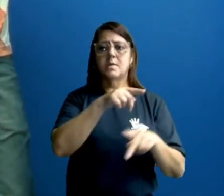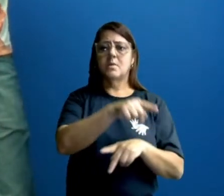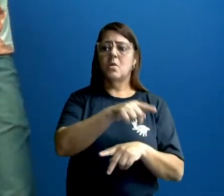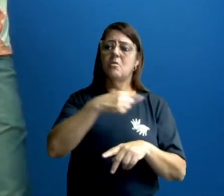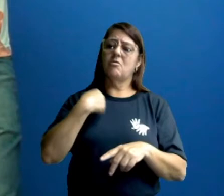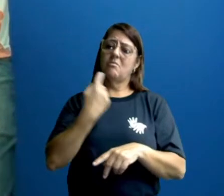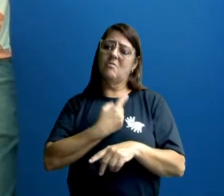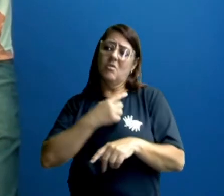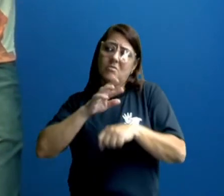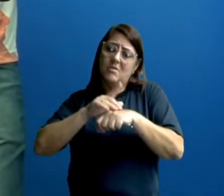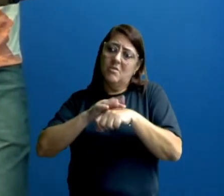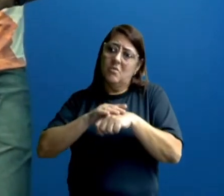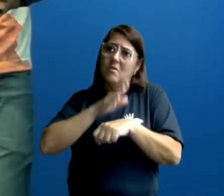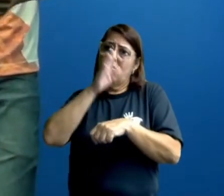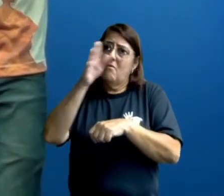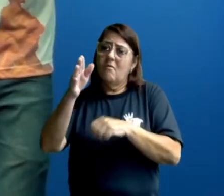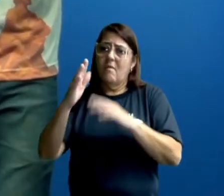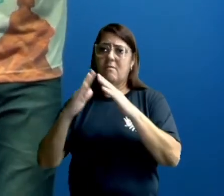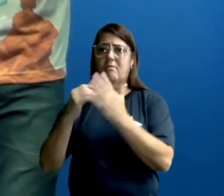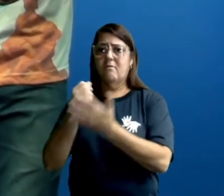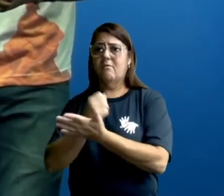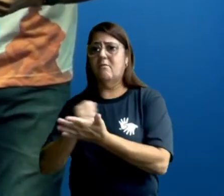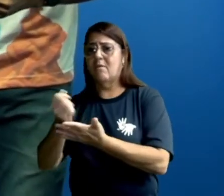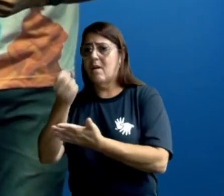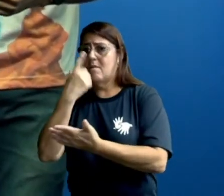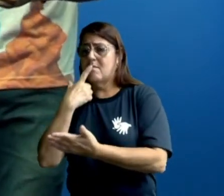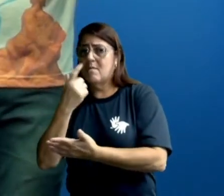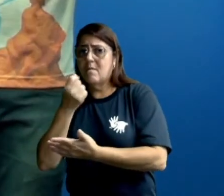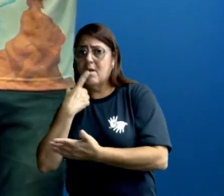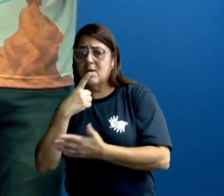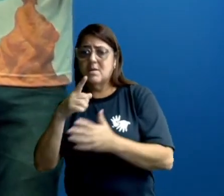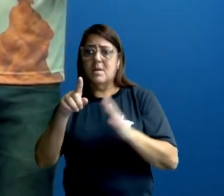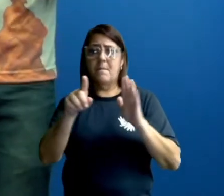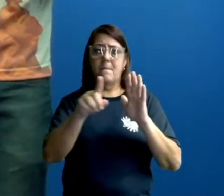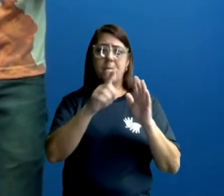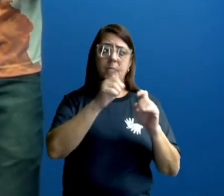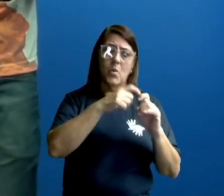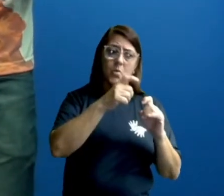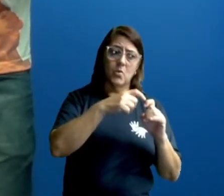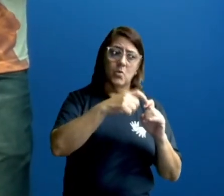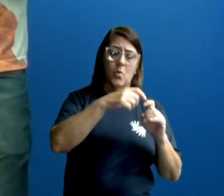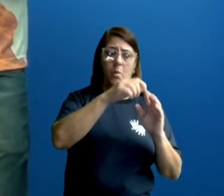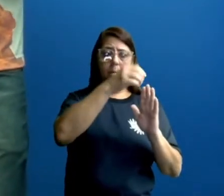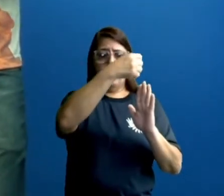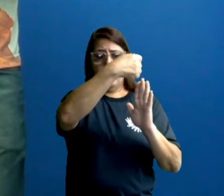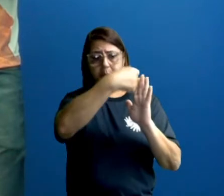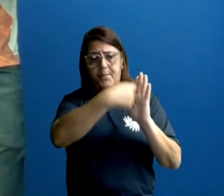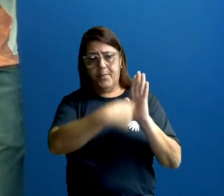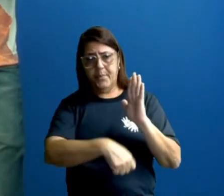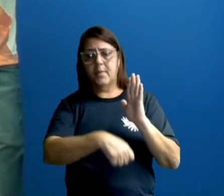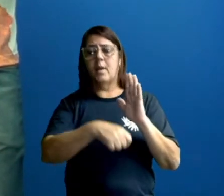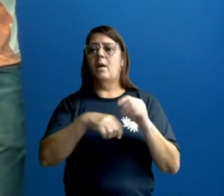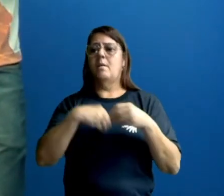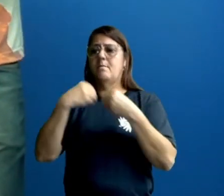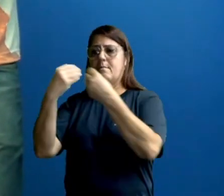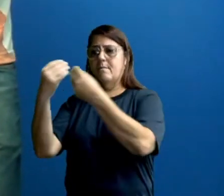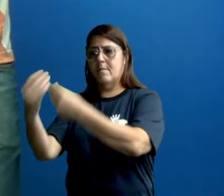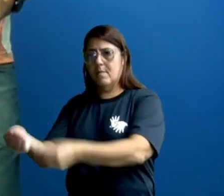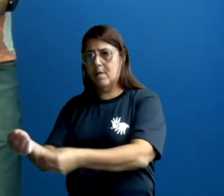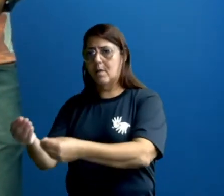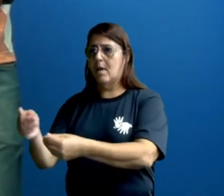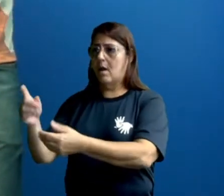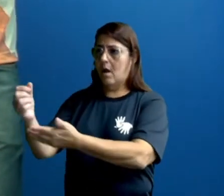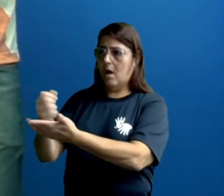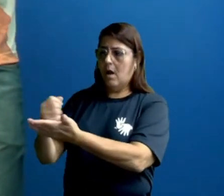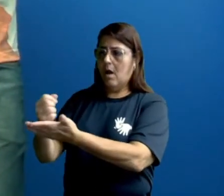doentinho lá, a gente vai na farmácia, né? Através de uma prescrição médica, comprar aquele determinado remédio que a